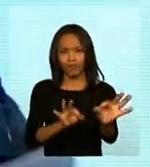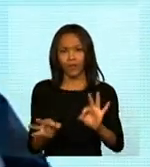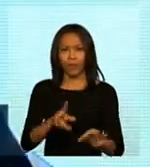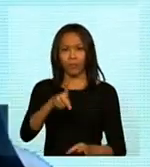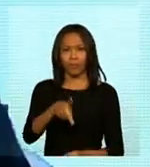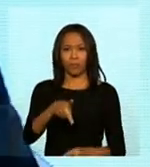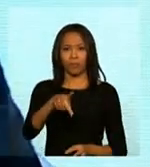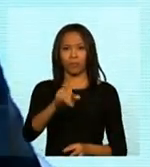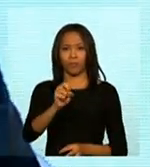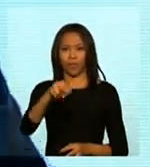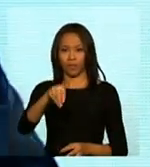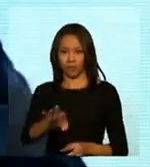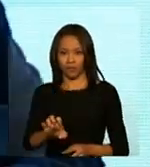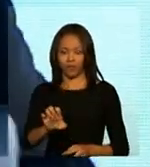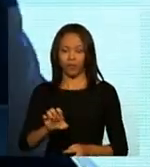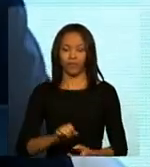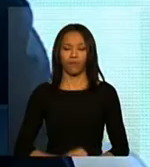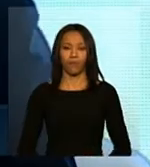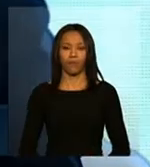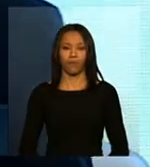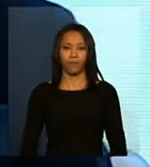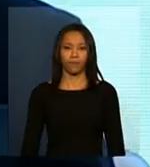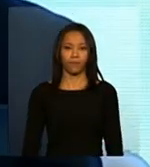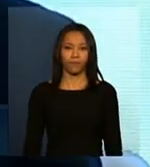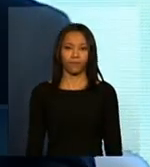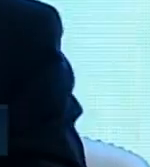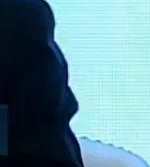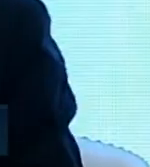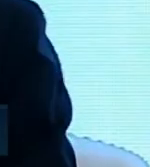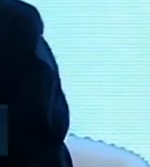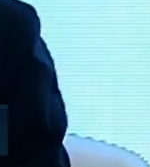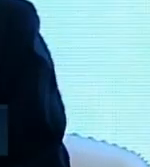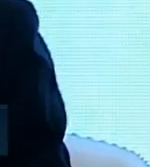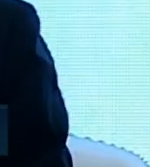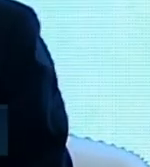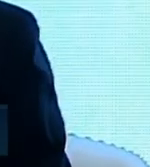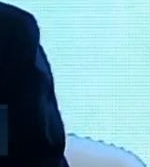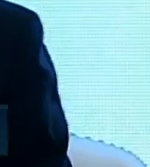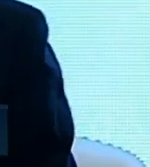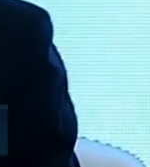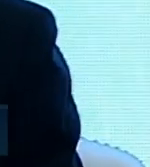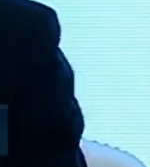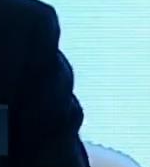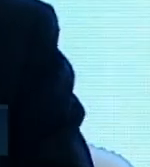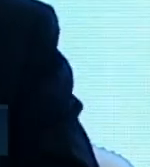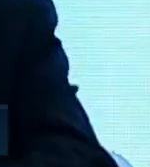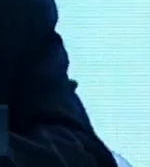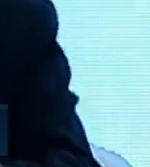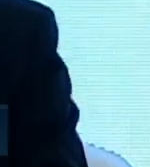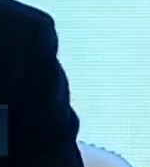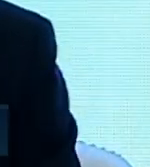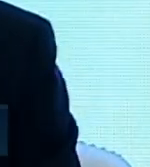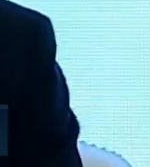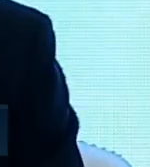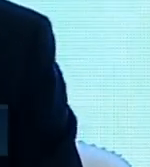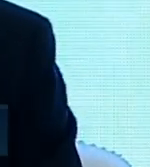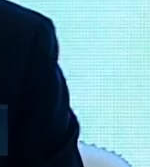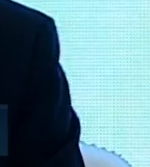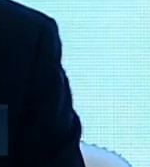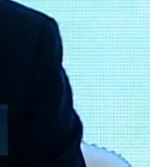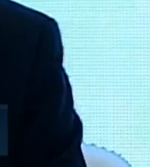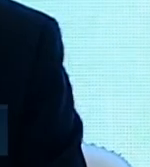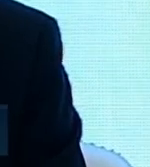porque ele veio primeiro do PNAE, ele foi um grande exemplo, né, e permitiu, num segundo momento, que o Programa Nacional de Alimentação Escolar fosse